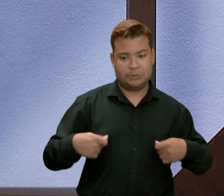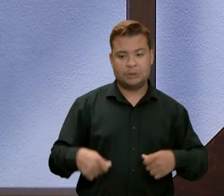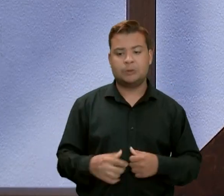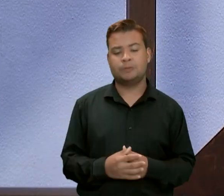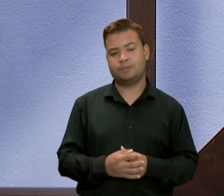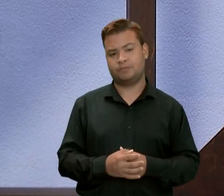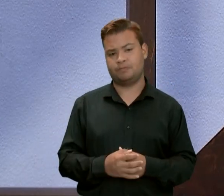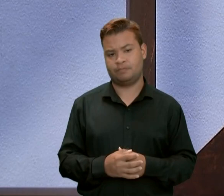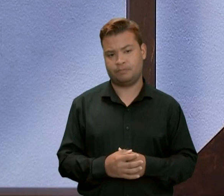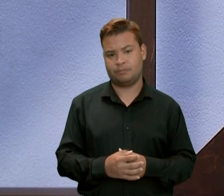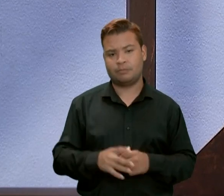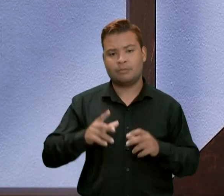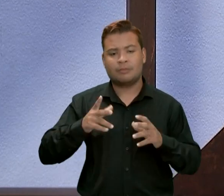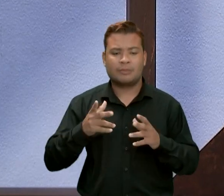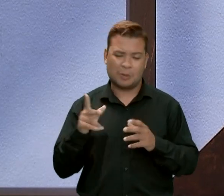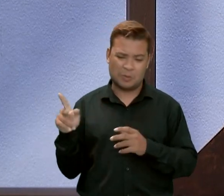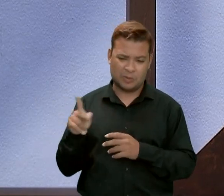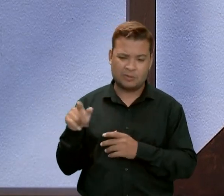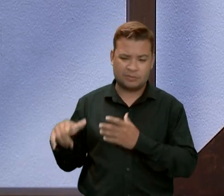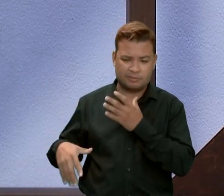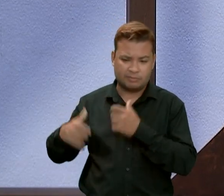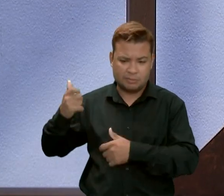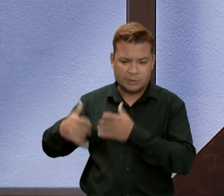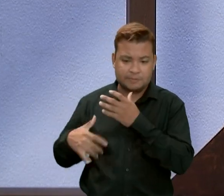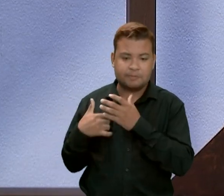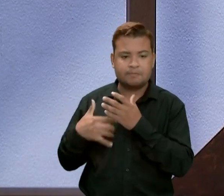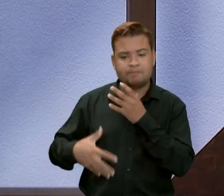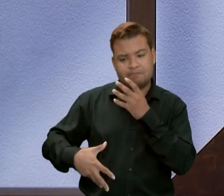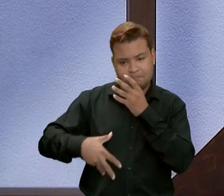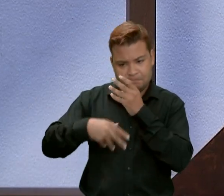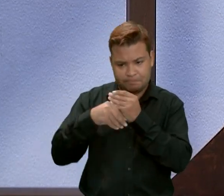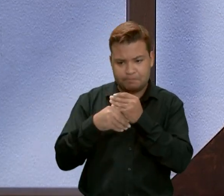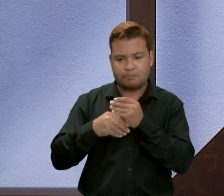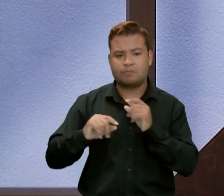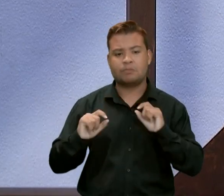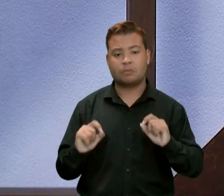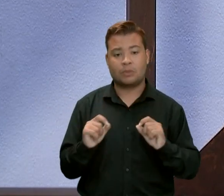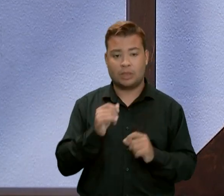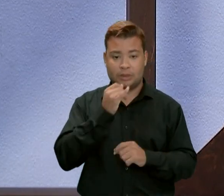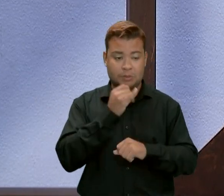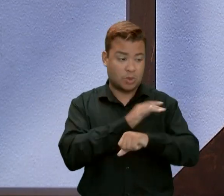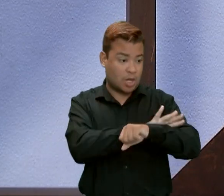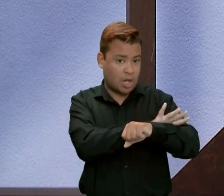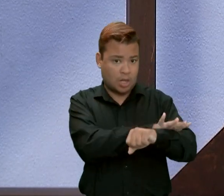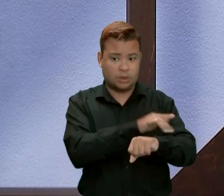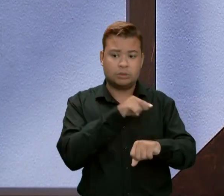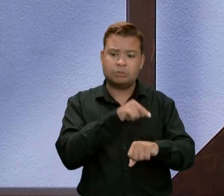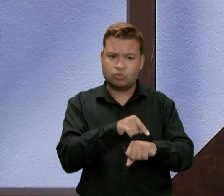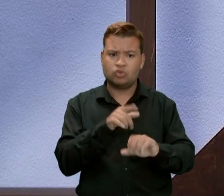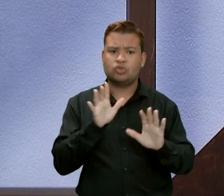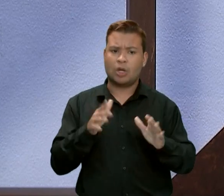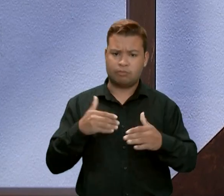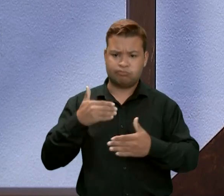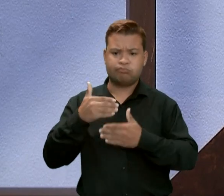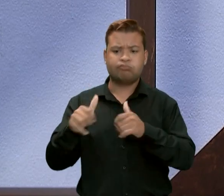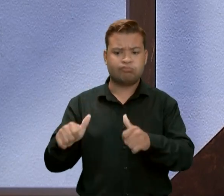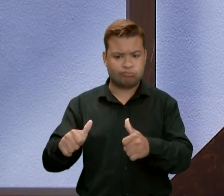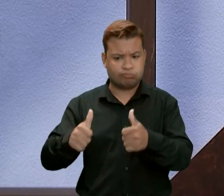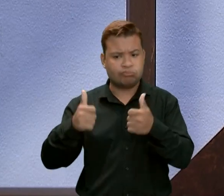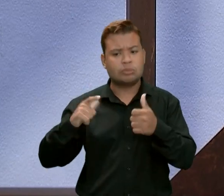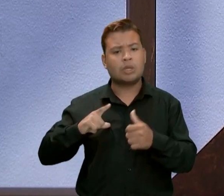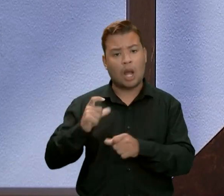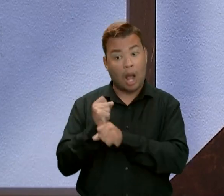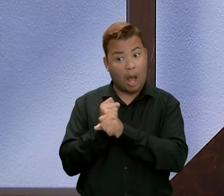Eu acho, igual complementando a fala do João, voltando na dele, né? A questão do racismo, por exemplo, ela melhorou bastante, né, ao longo